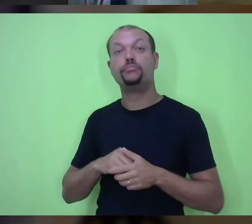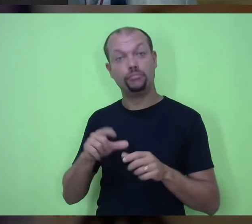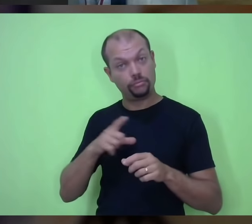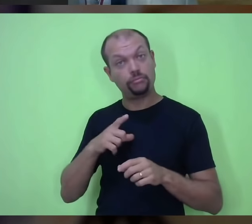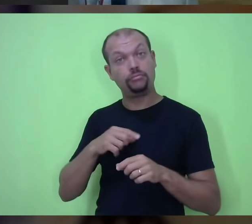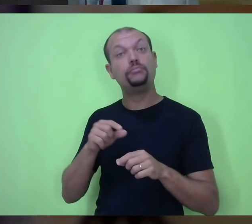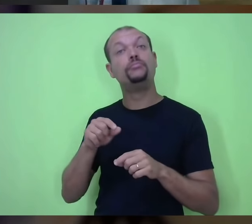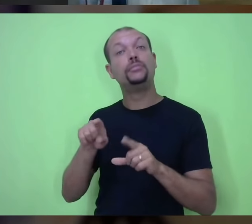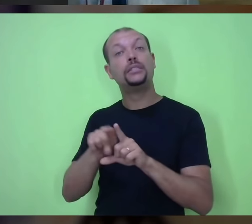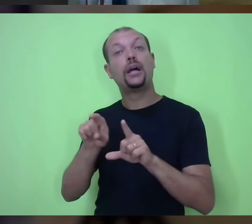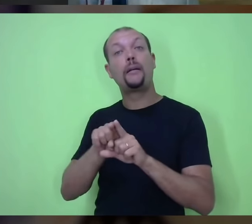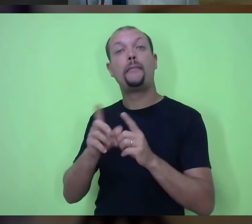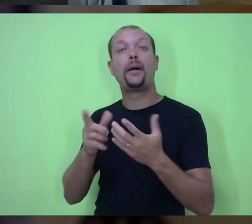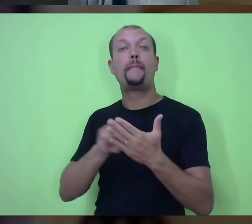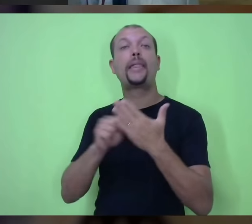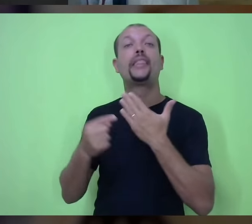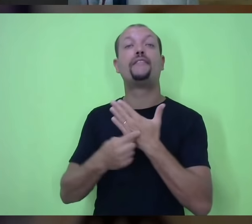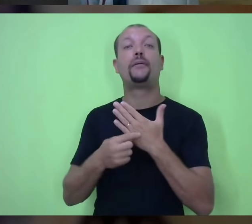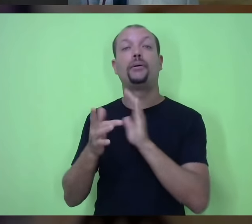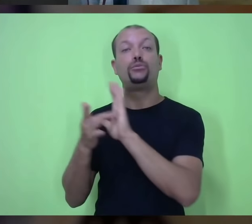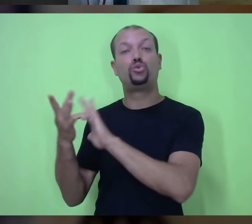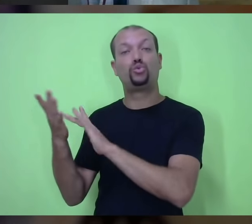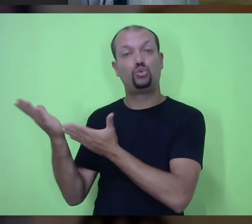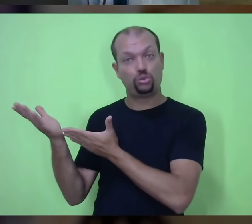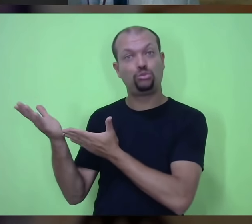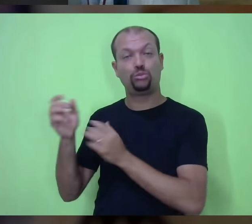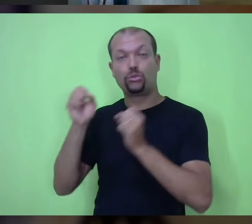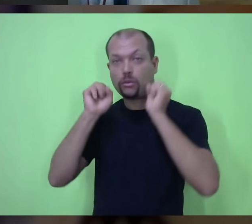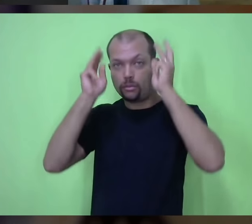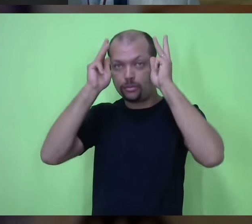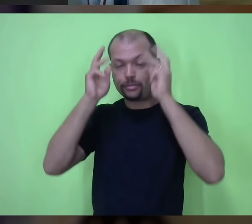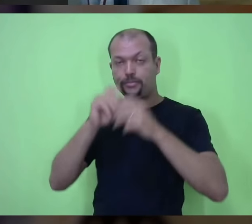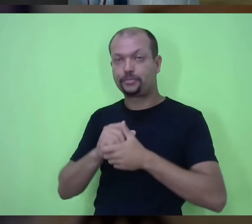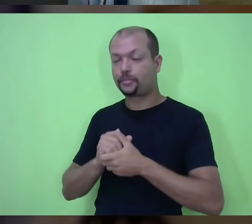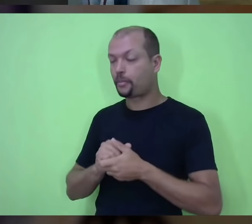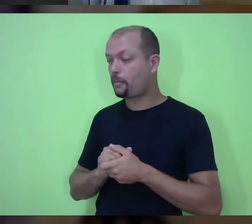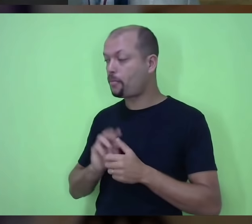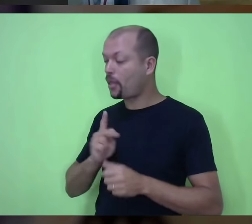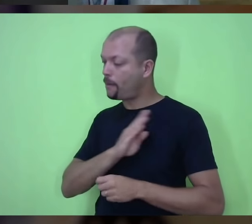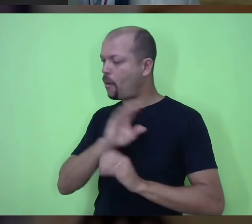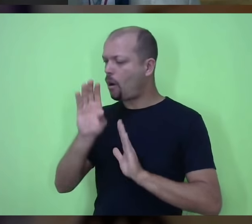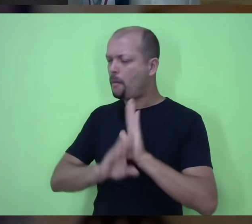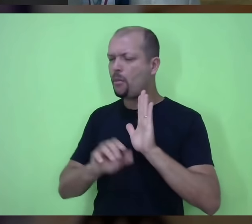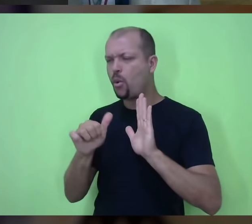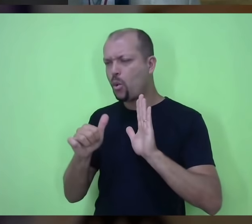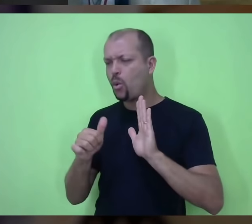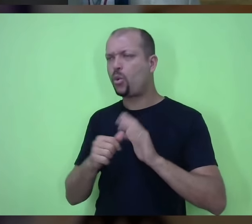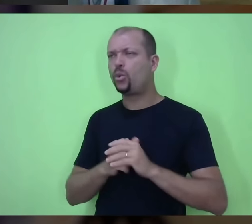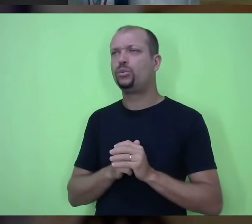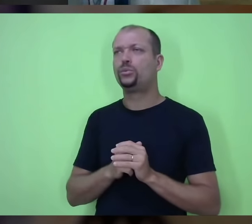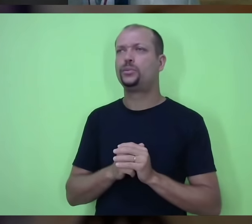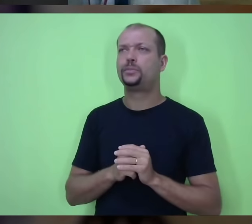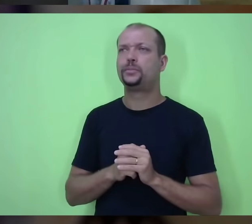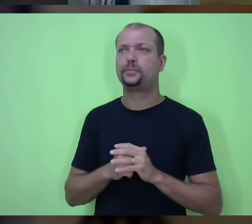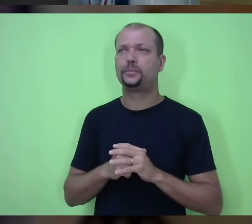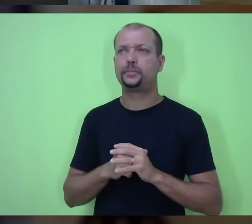também é um tipo de Cristo. Mas de que forma essas decisões de Moisés, ali relatadas em Hebreus 11,